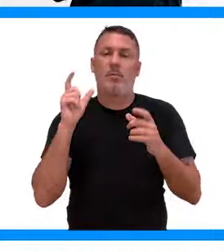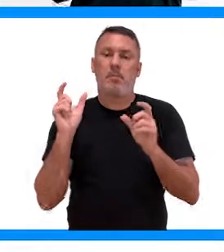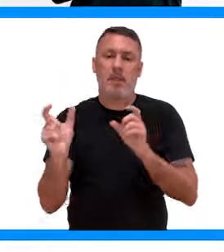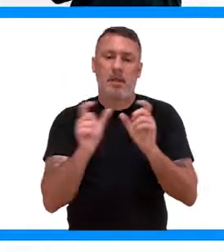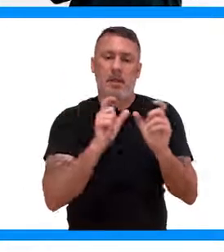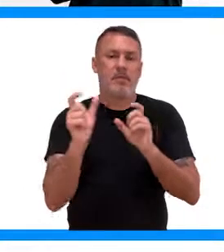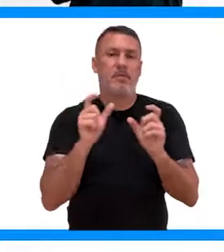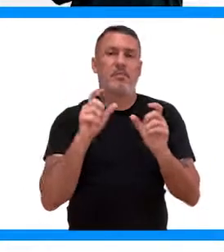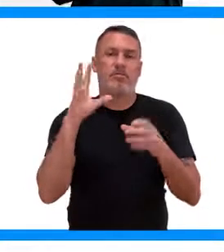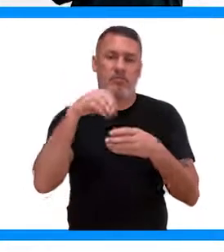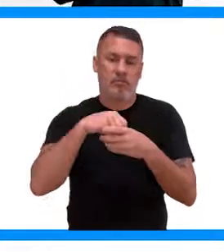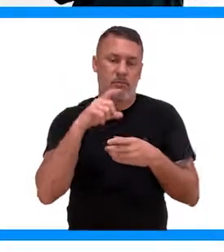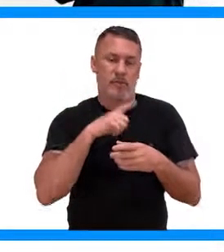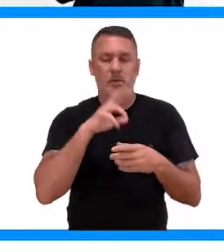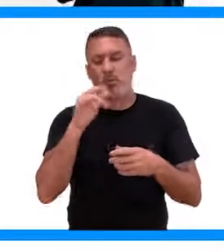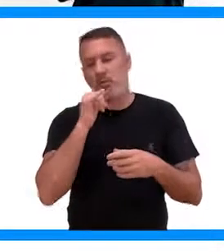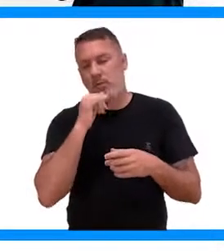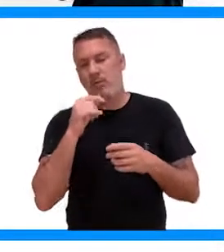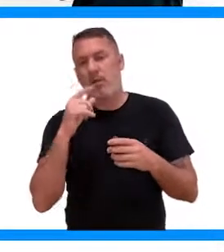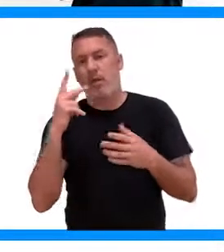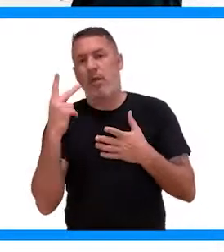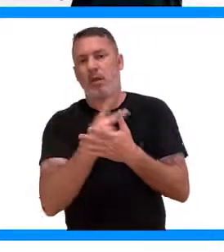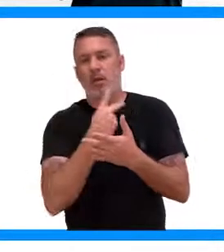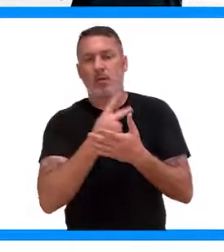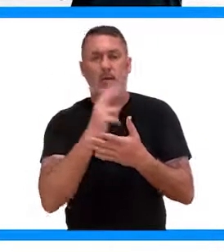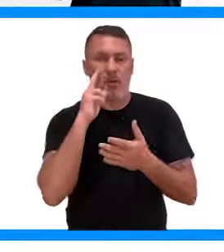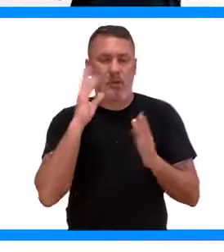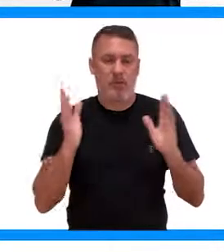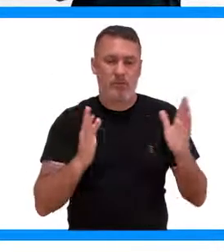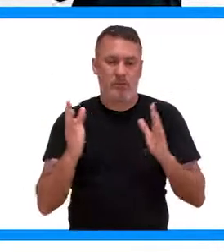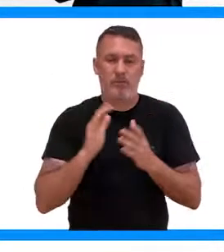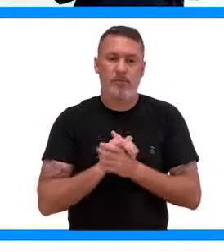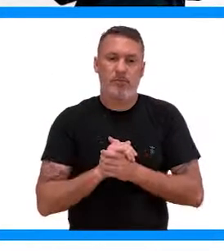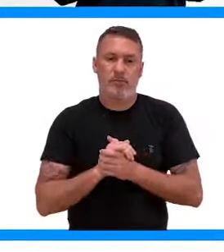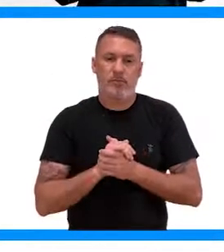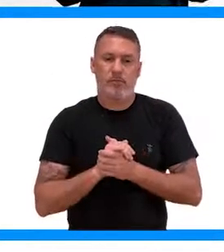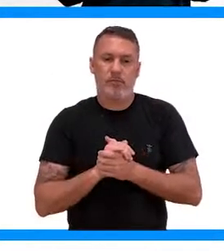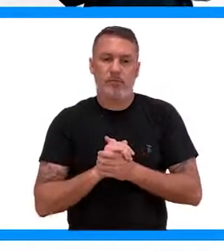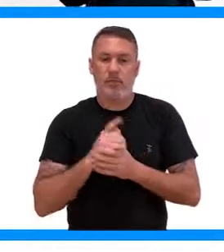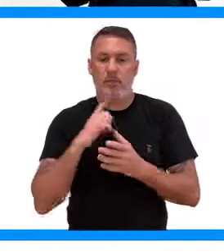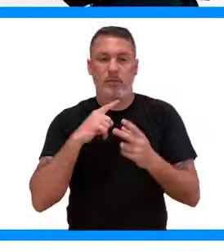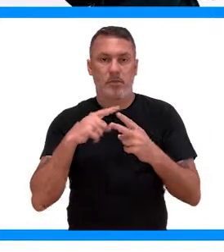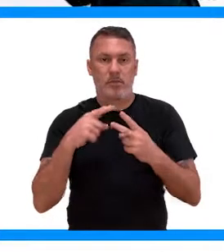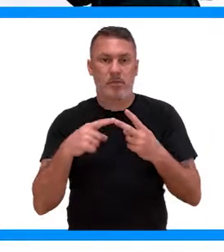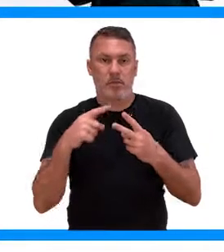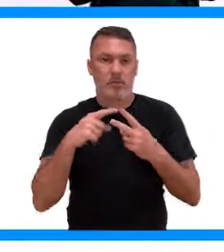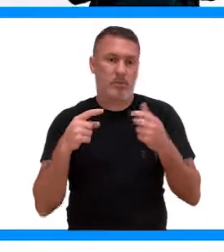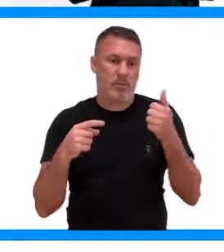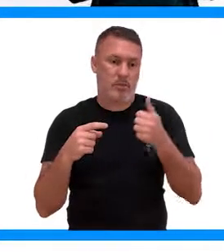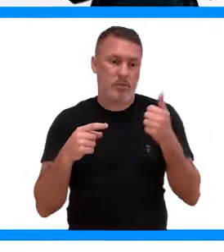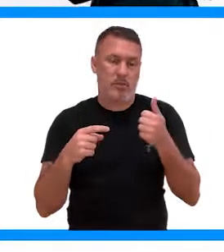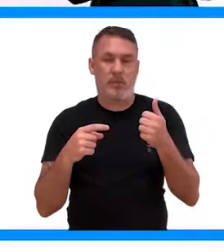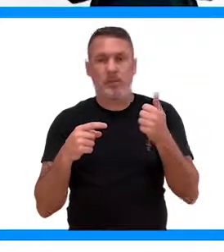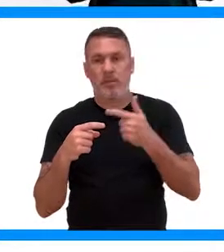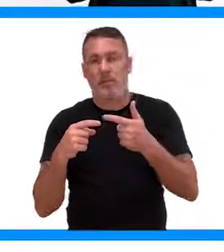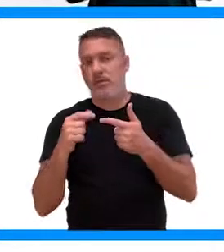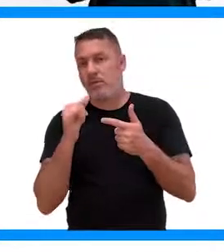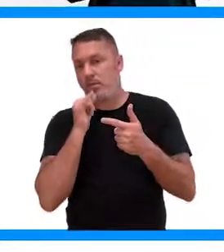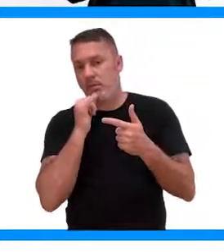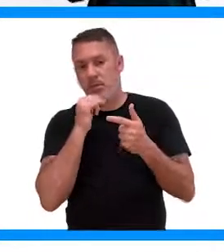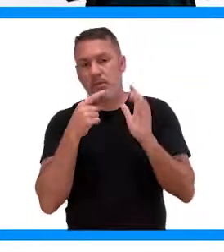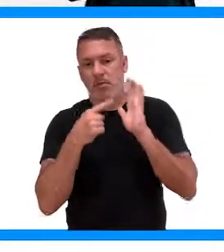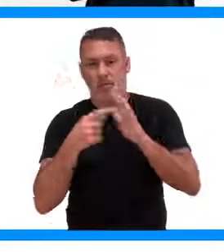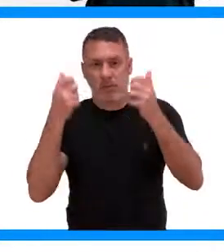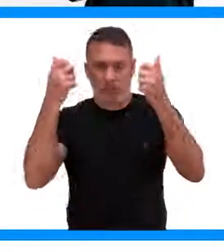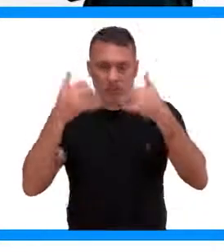as sobresdrúxulas são acentuadas. Vamos ver os casos dessas sobresdrúxulas. Acontece em dois casos. Primeiro exemplo, no